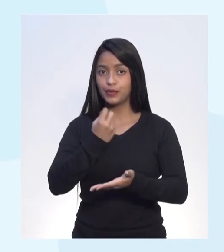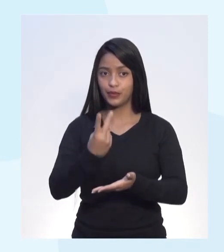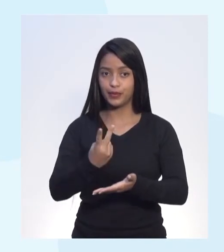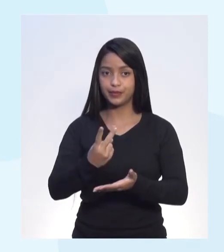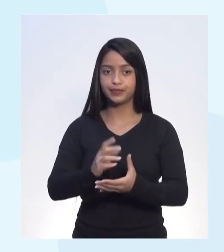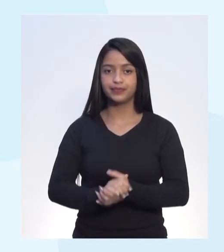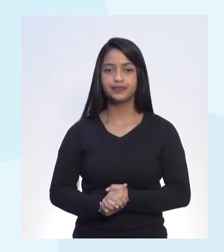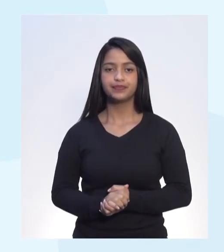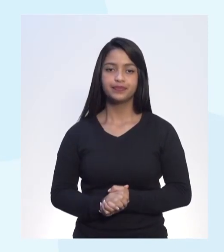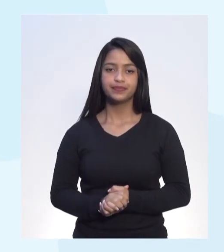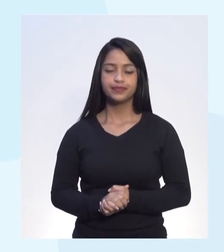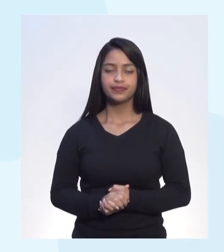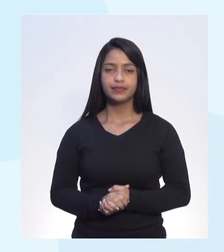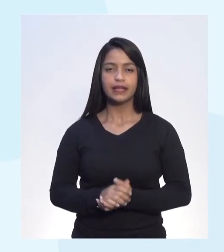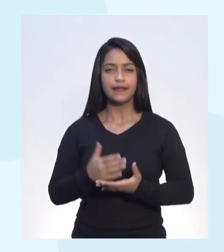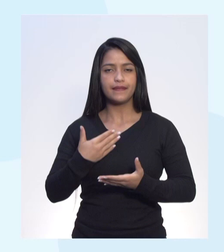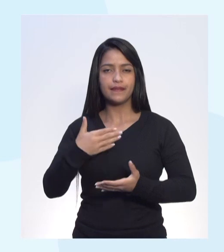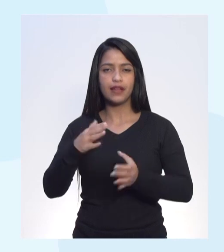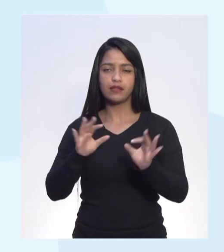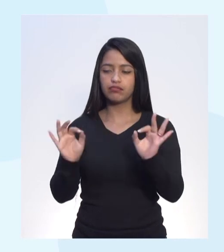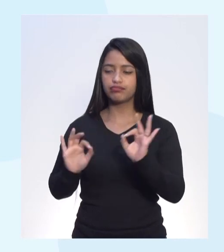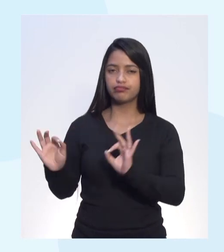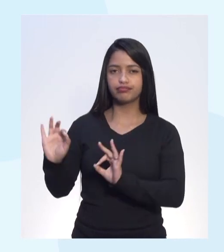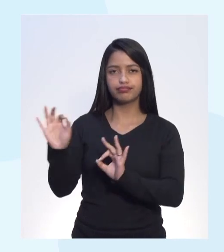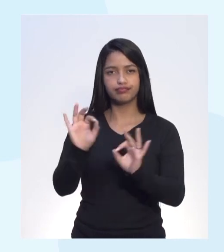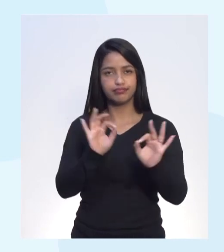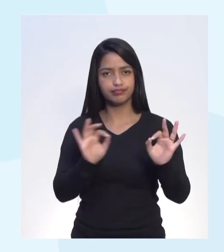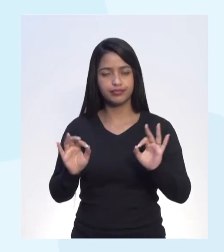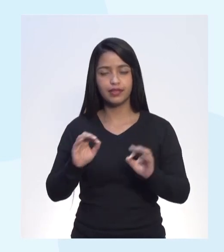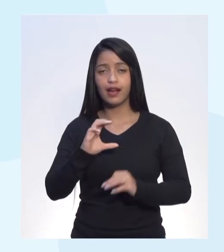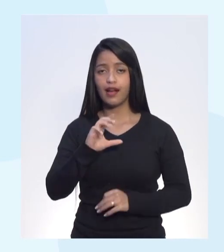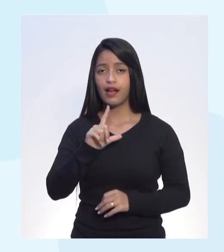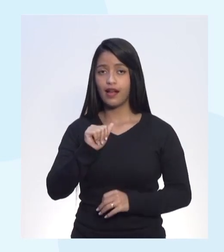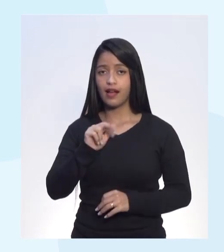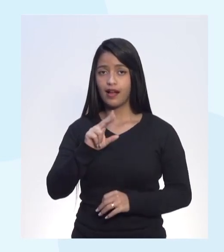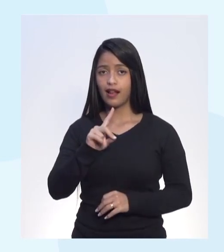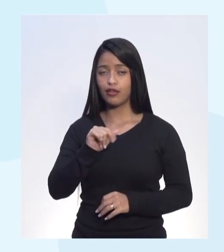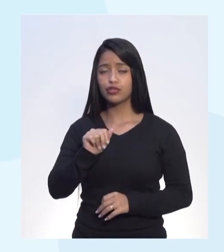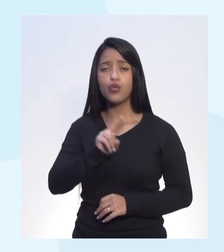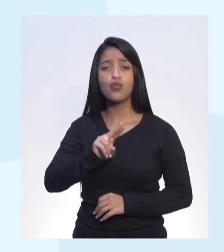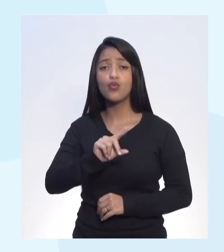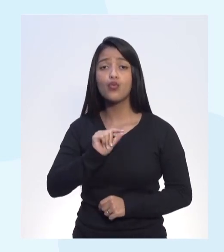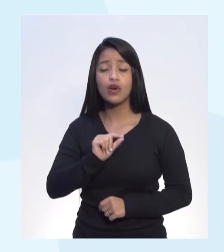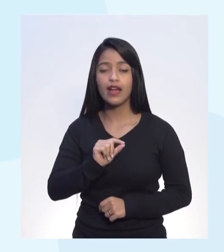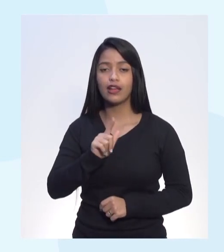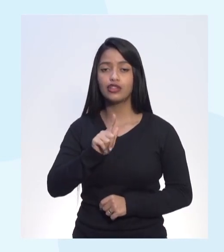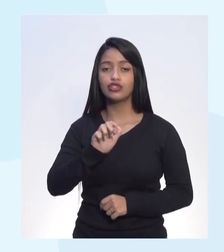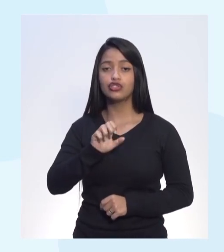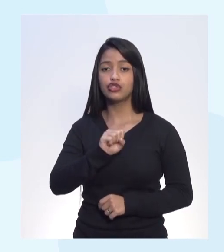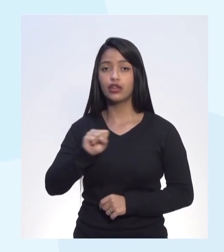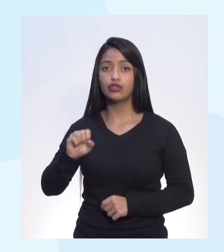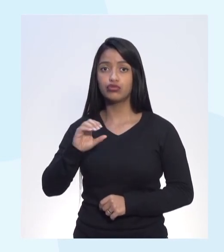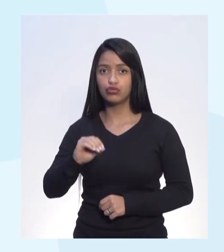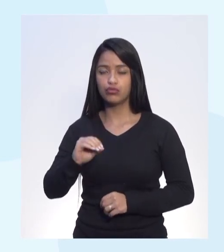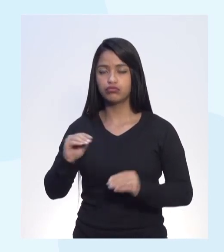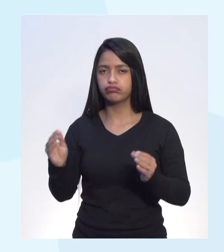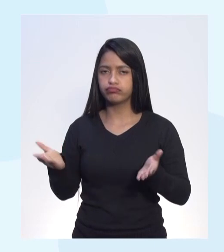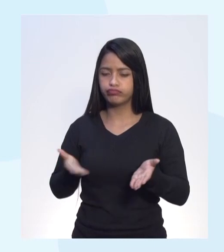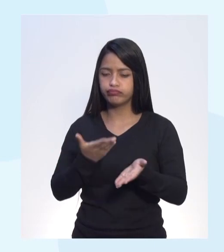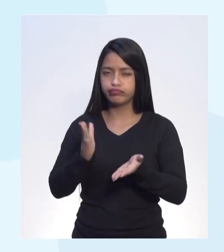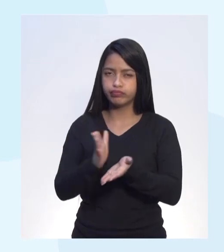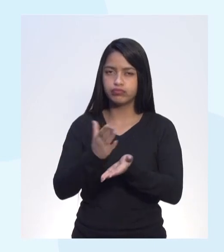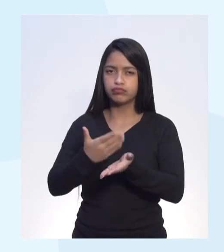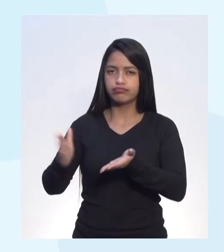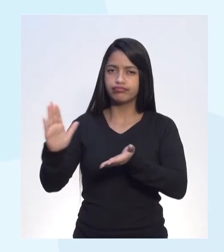a decoração, tá? A Cláudia, né? Ela usará gesso no contorno da placa. Expresse a medida desse